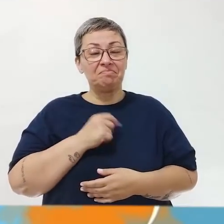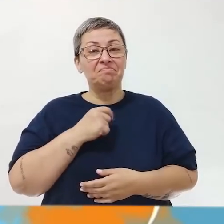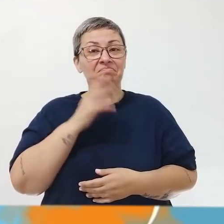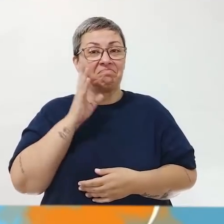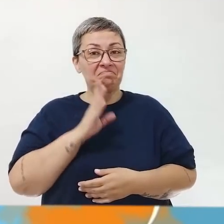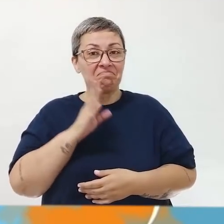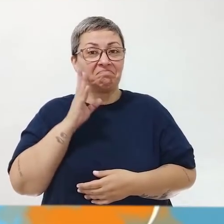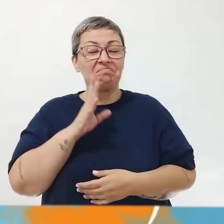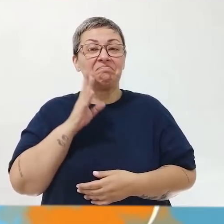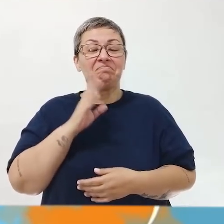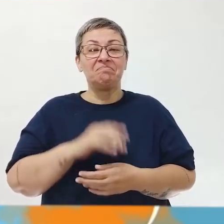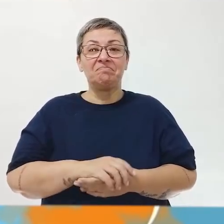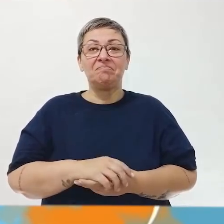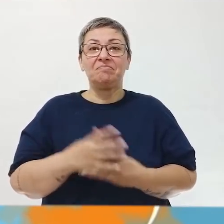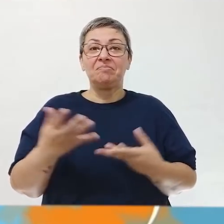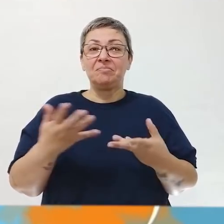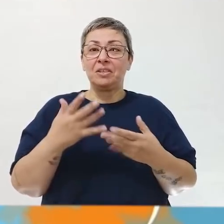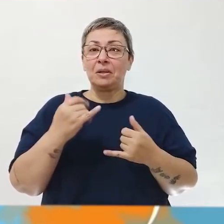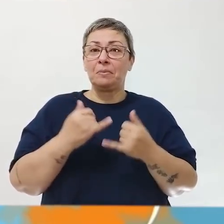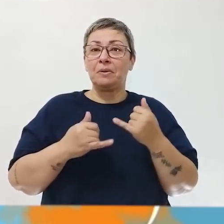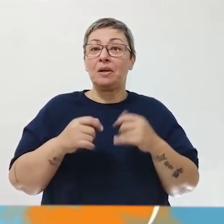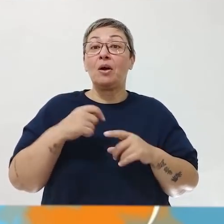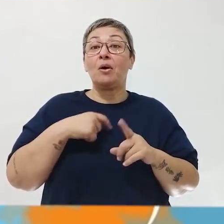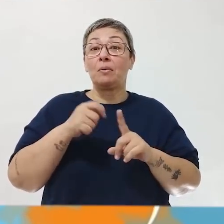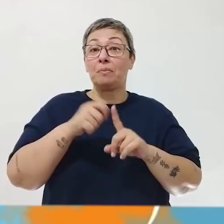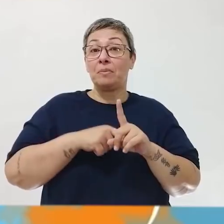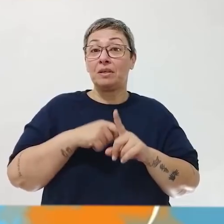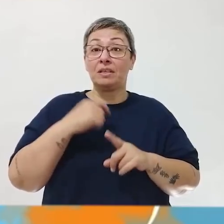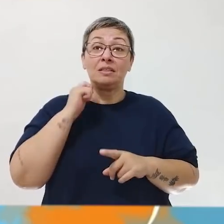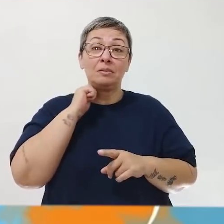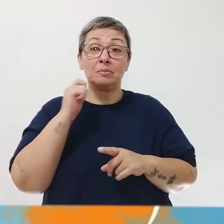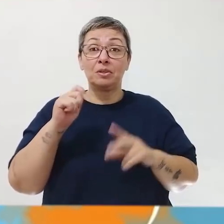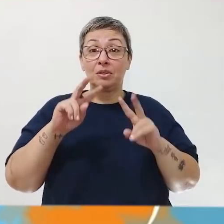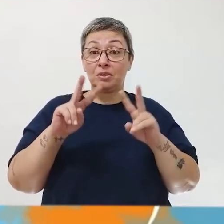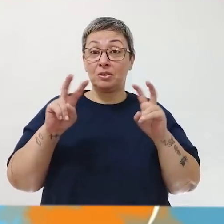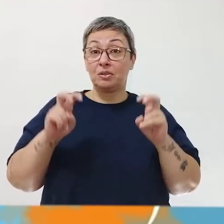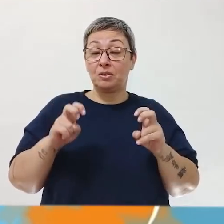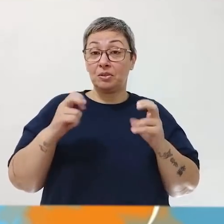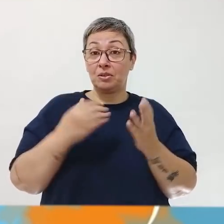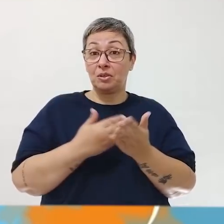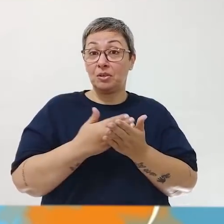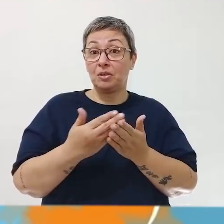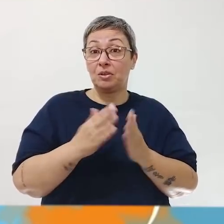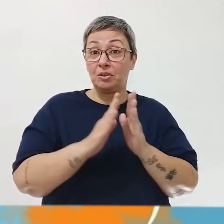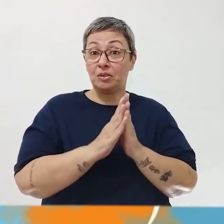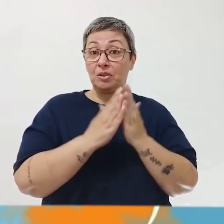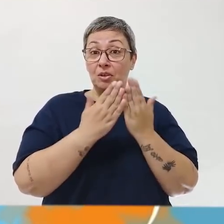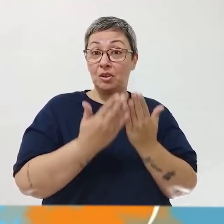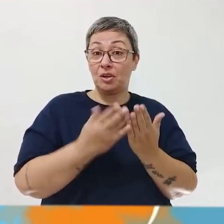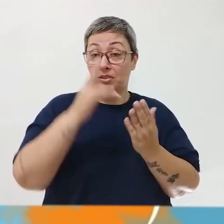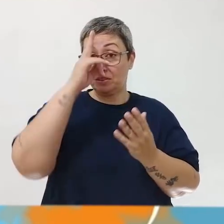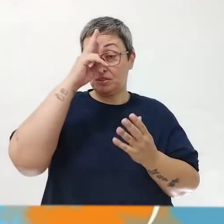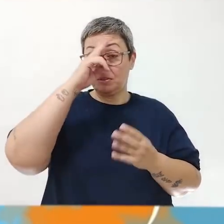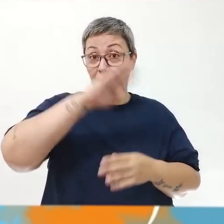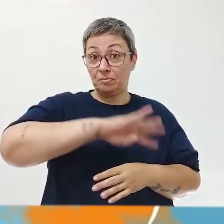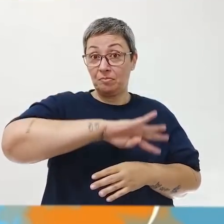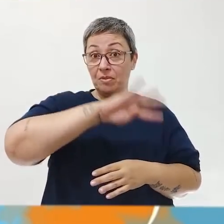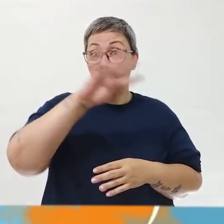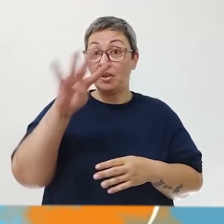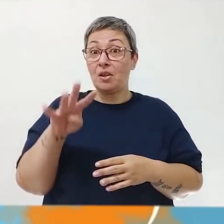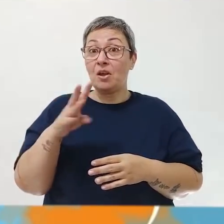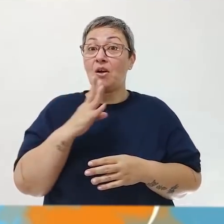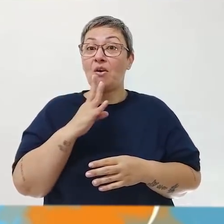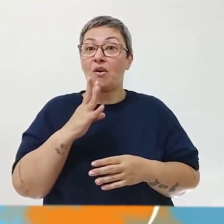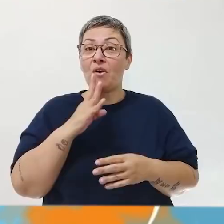Nossa, muito bacana, não é? Para esse mês de abril, o tema da nossa aula será a partir do livro A História do Arco-Íris, que vocês